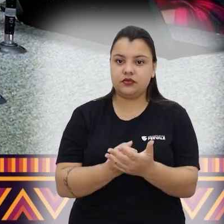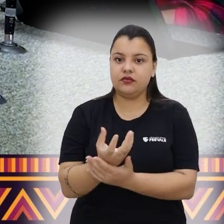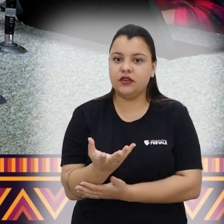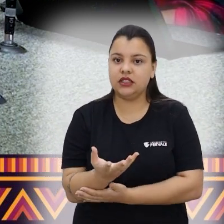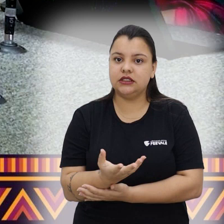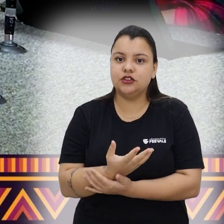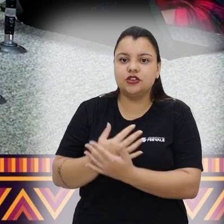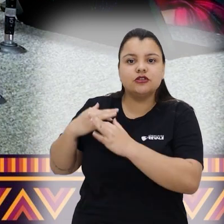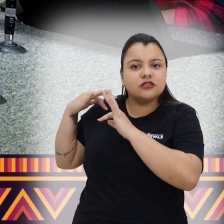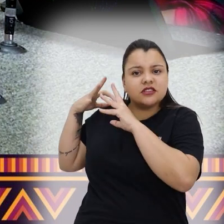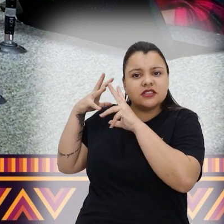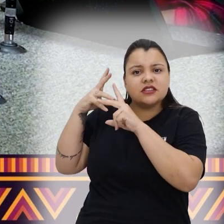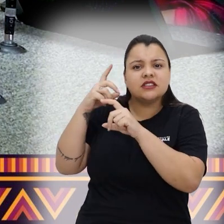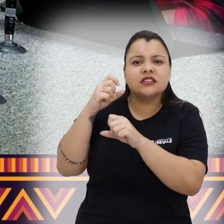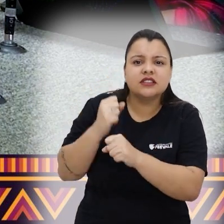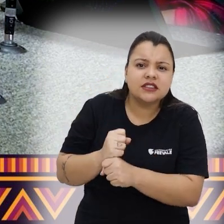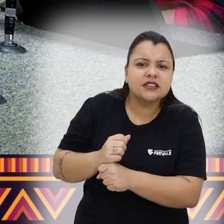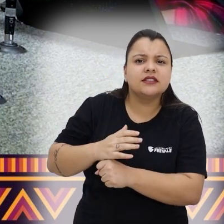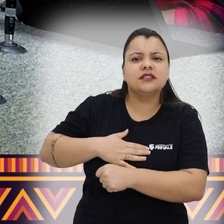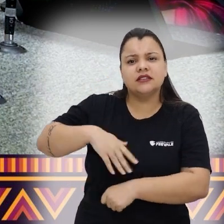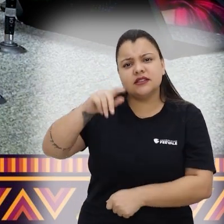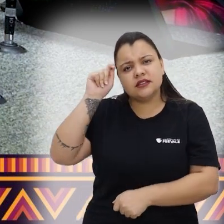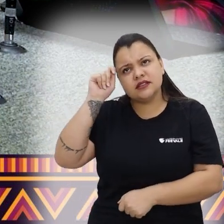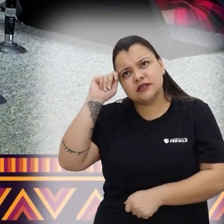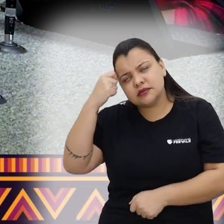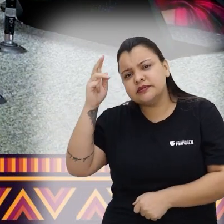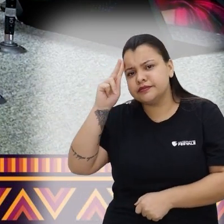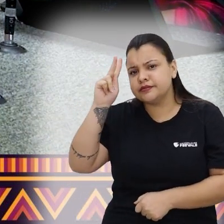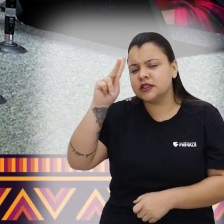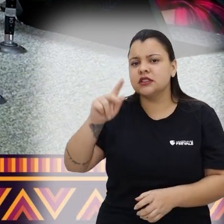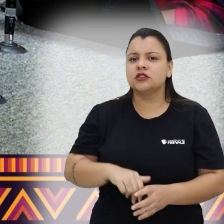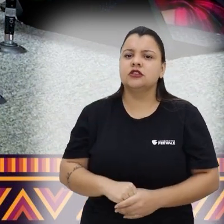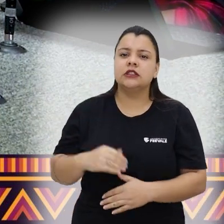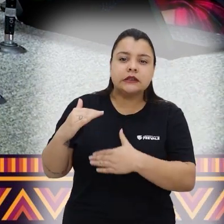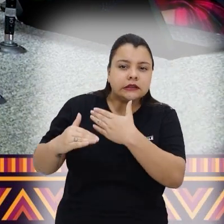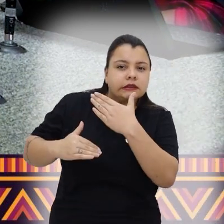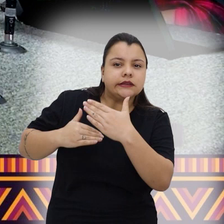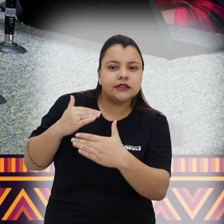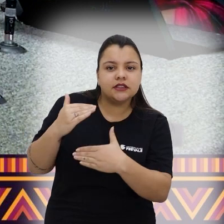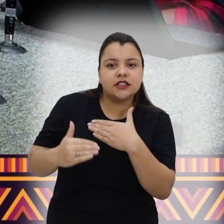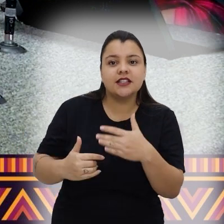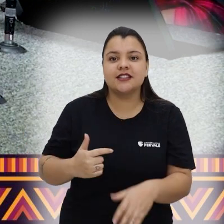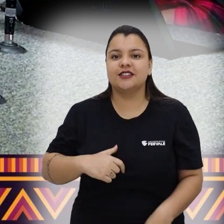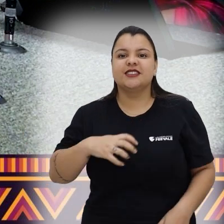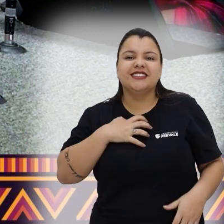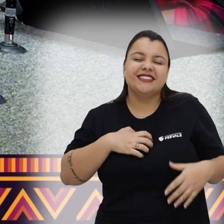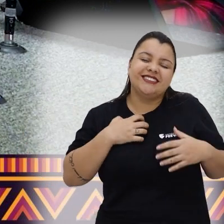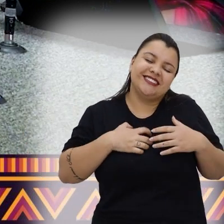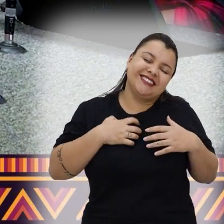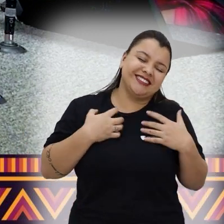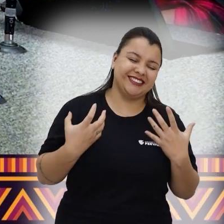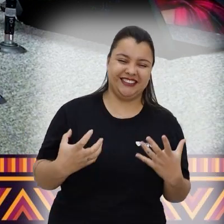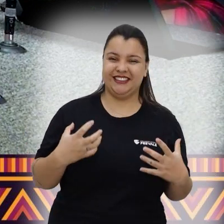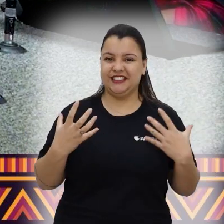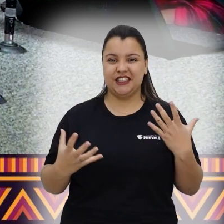esse resgate da nossa ancestralidade. E esse aquilombamento, toda vez eu fico muito emocionada, né? Eu acho que de